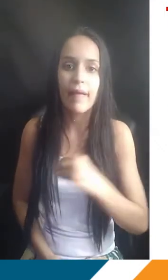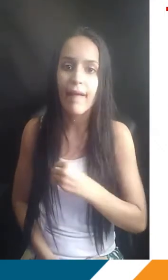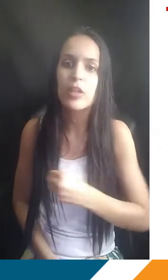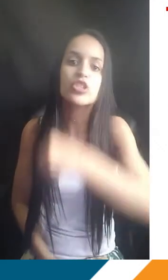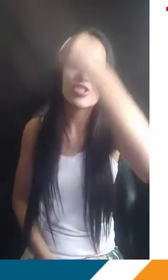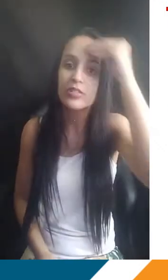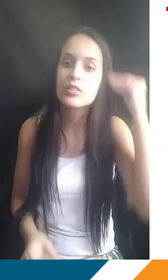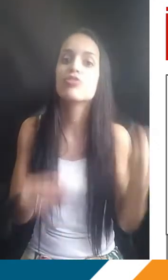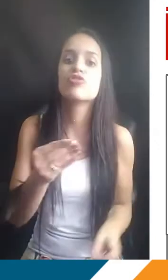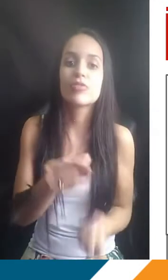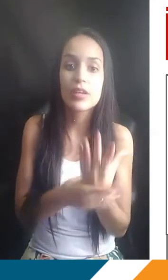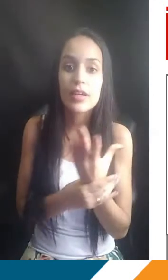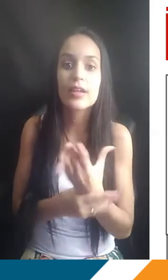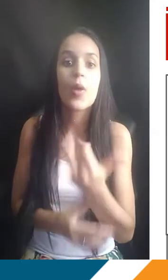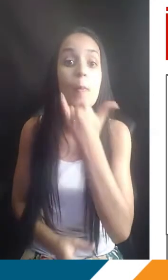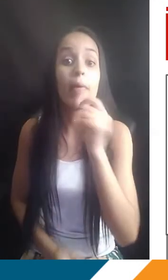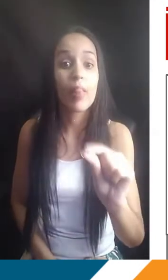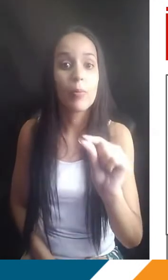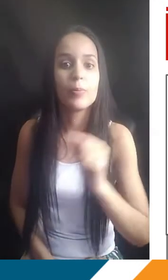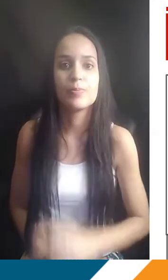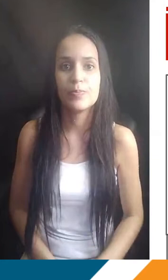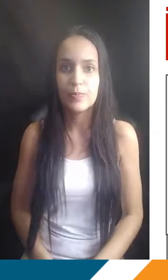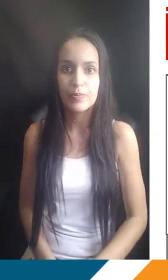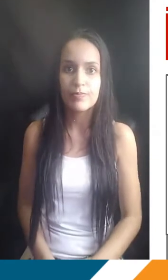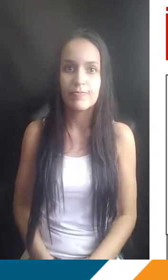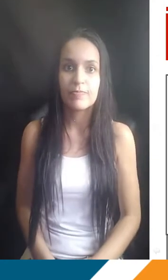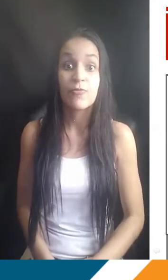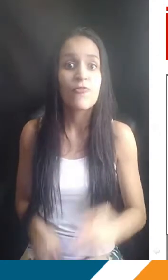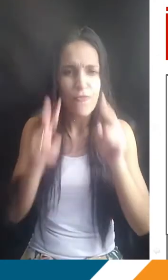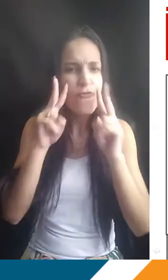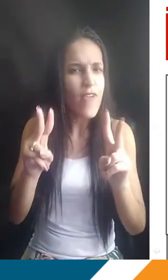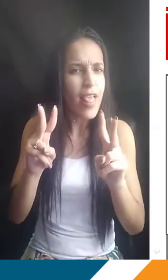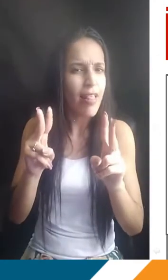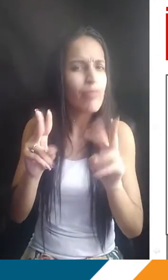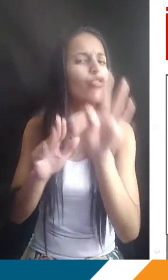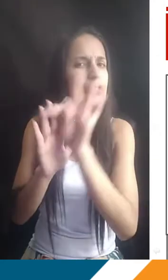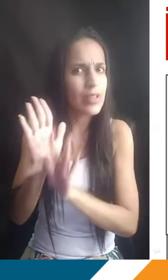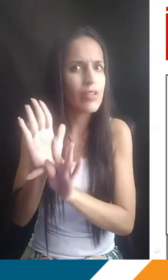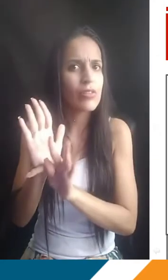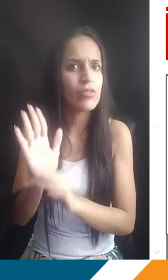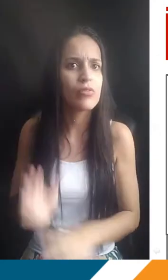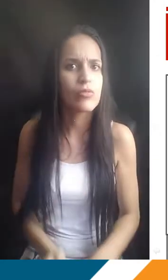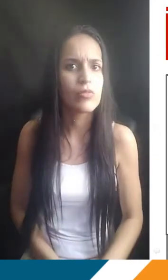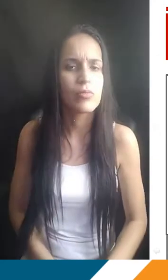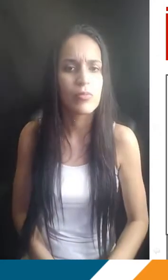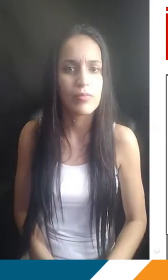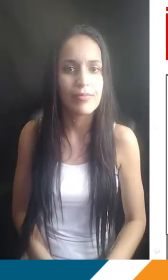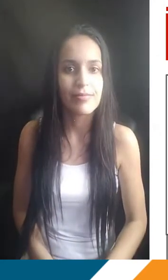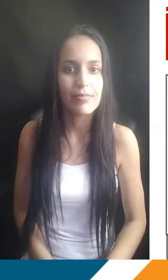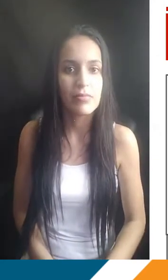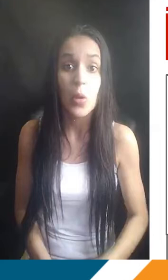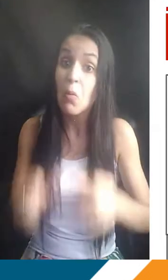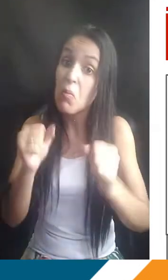de inventar o perdão. Então, observa que há uma ambiguidade nessa letra, na medida em que ela pode estar